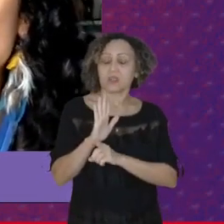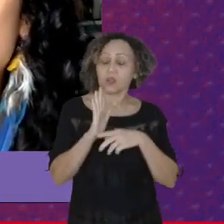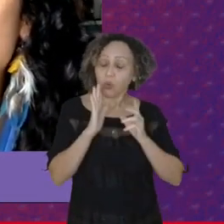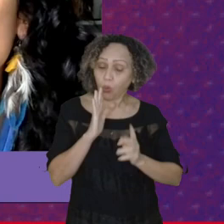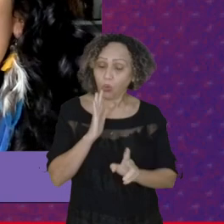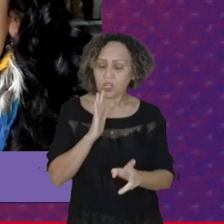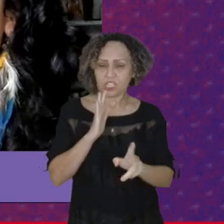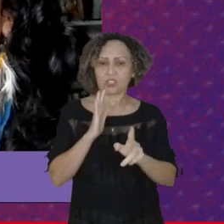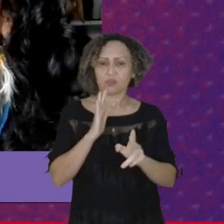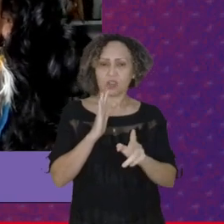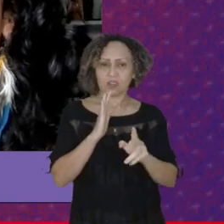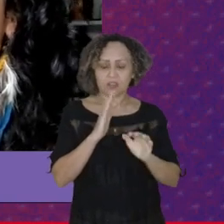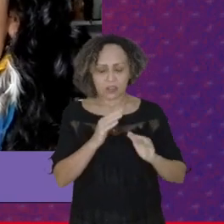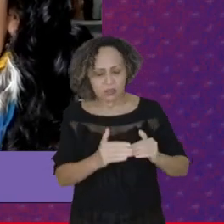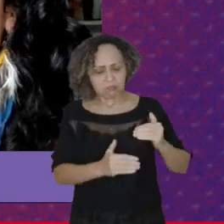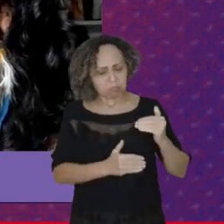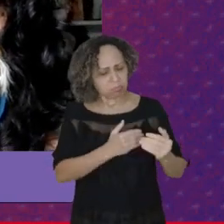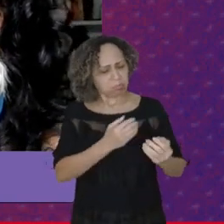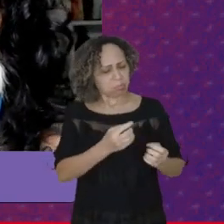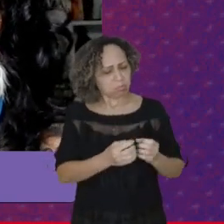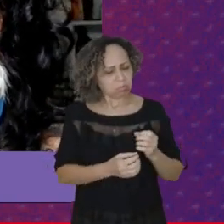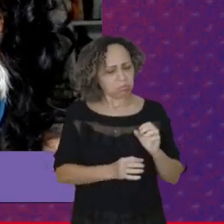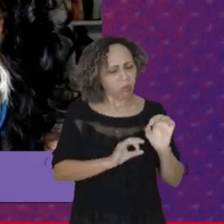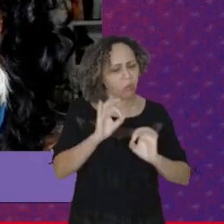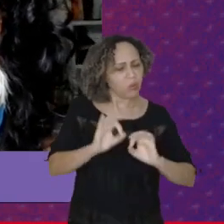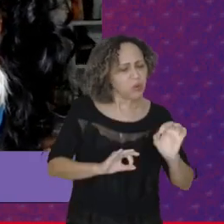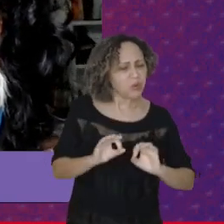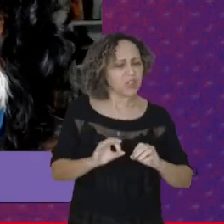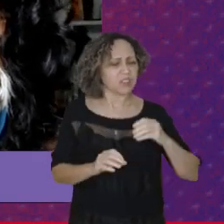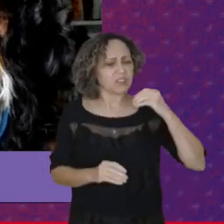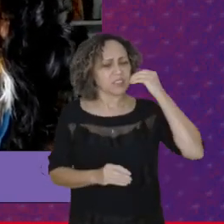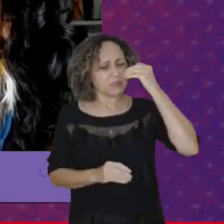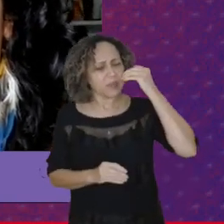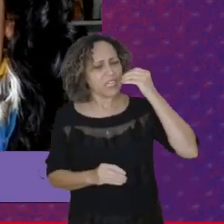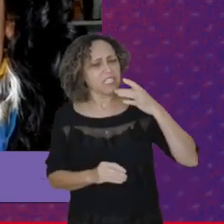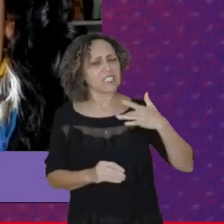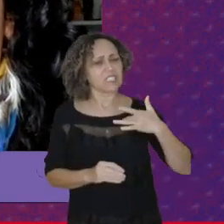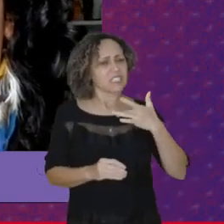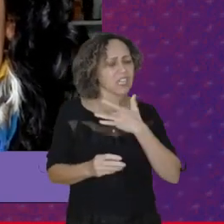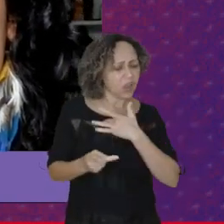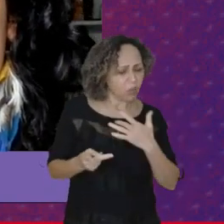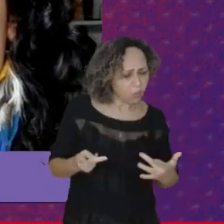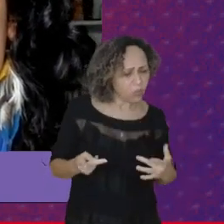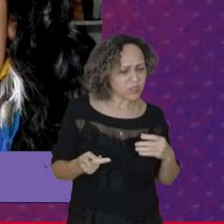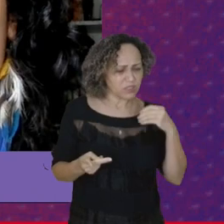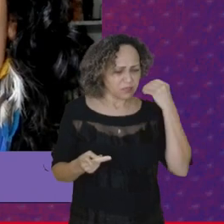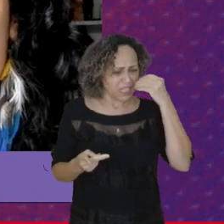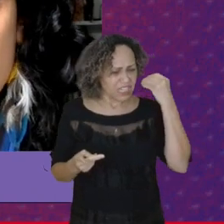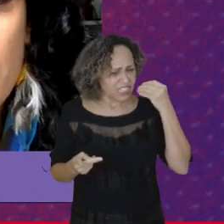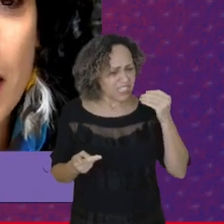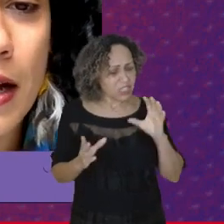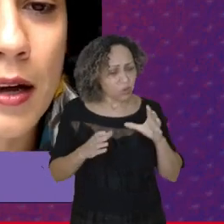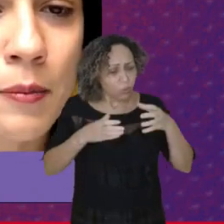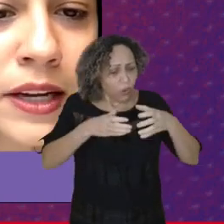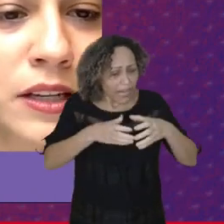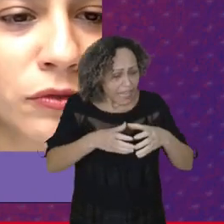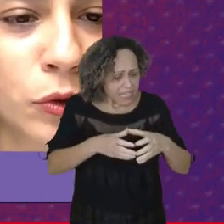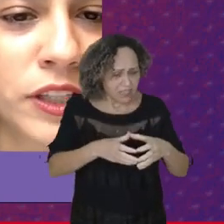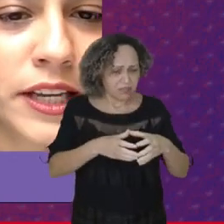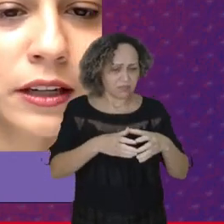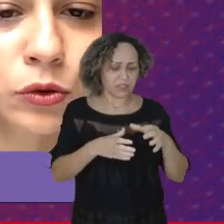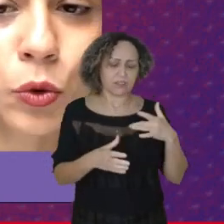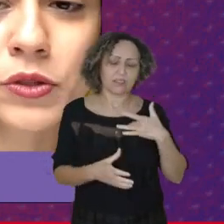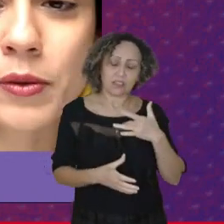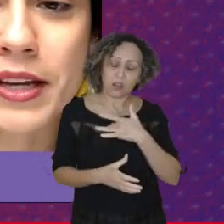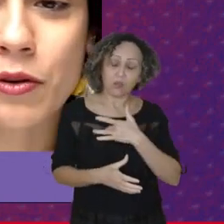continuar construindo experiências de saúde, né, experiências coletivas de saúde, que como a